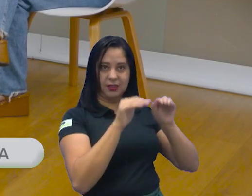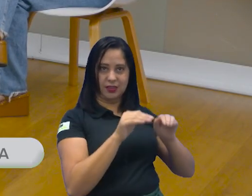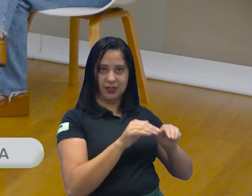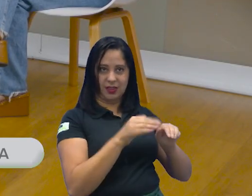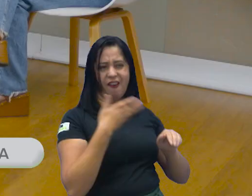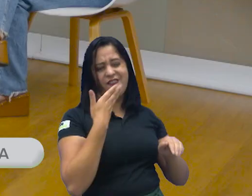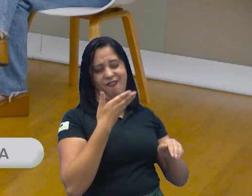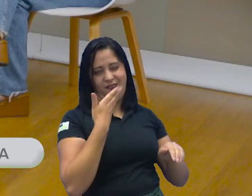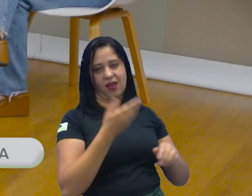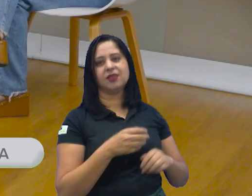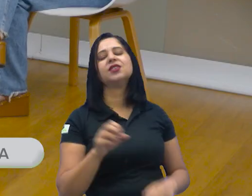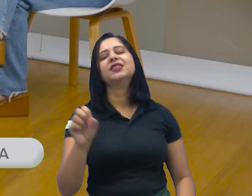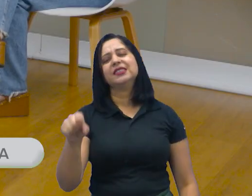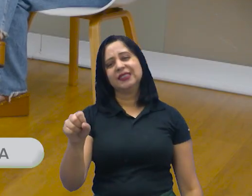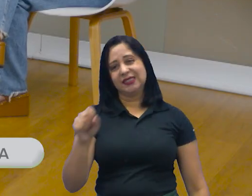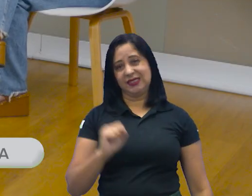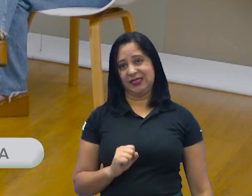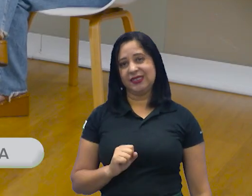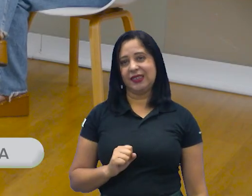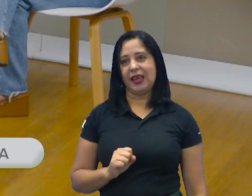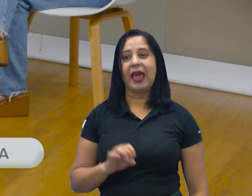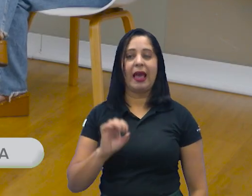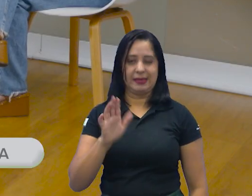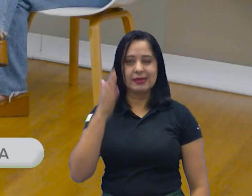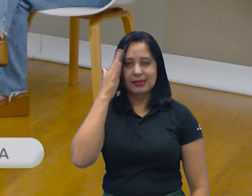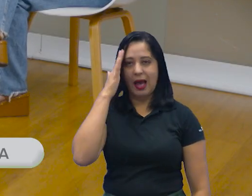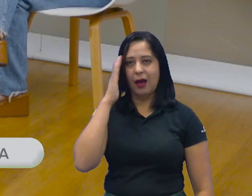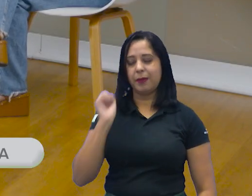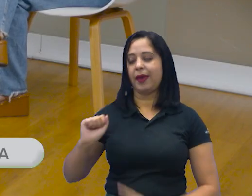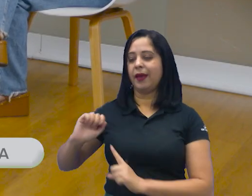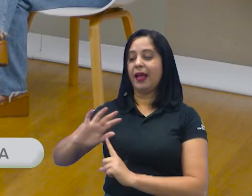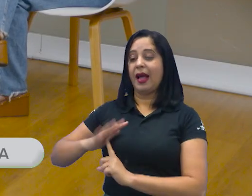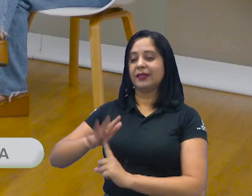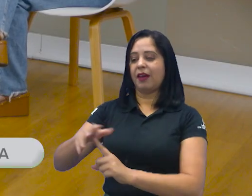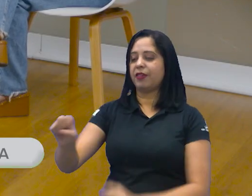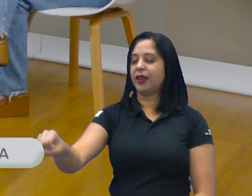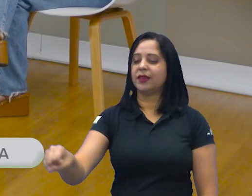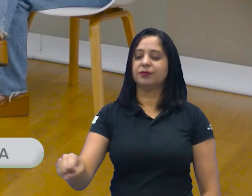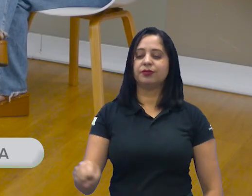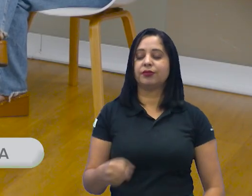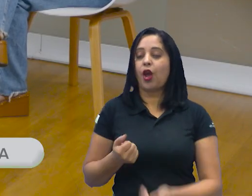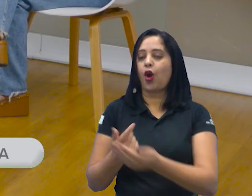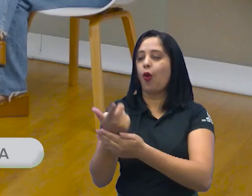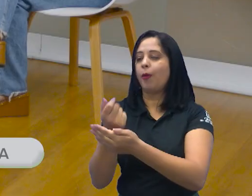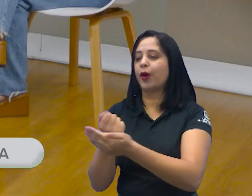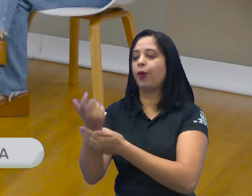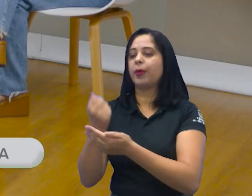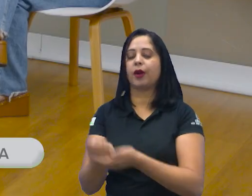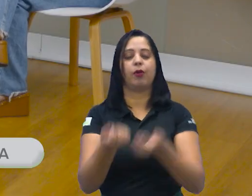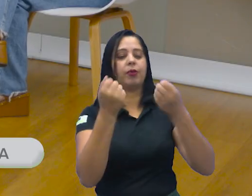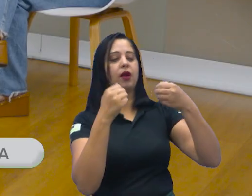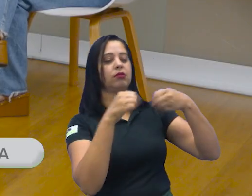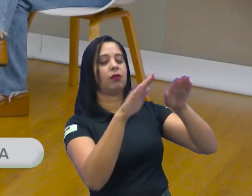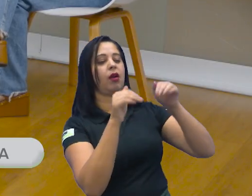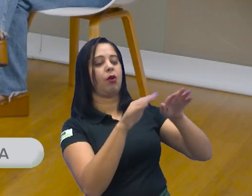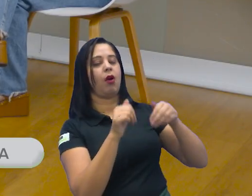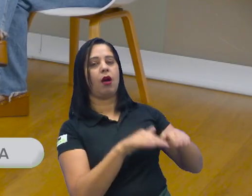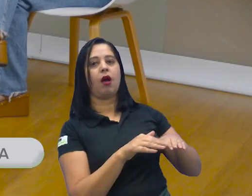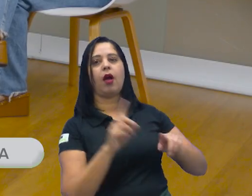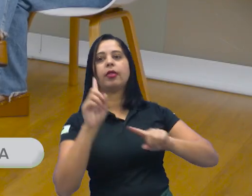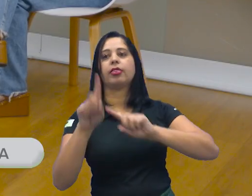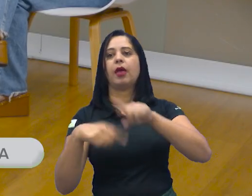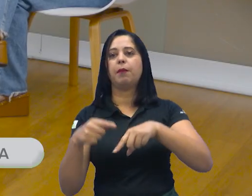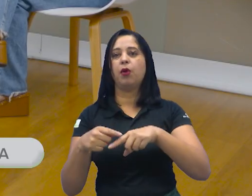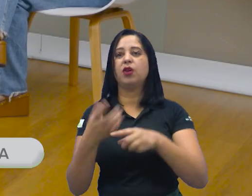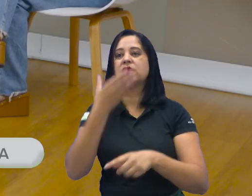Com certeza. Quem nunca foi na feira, deixou tudo guardado na geladeira e simplesmente a fruta estragou porque você não